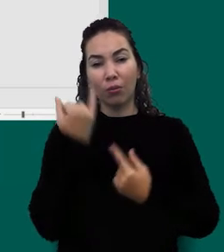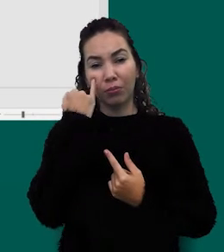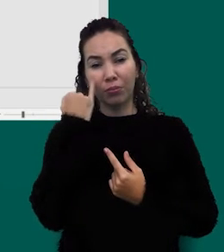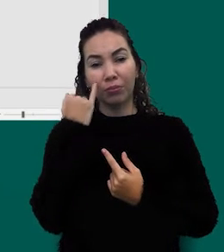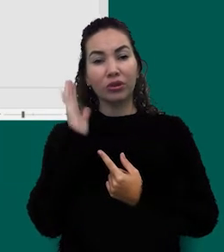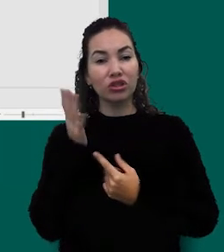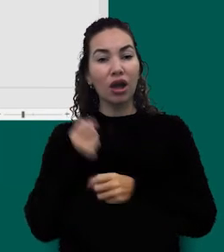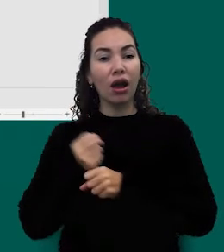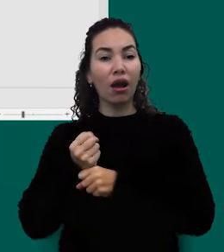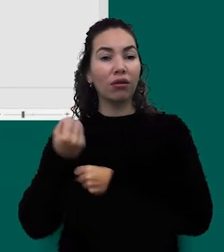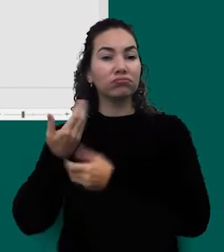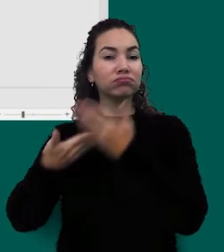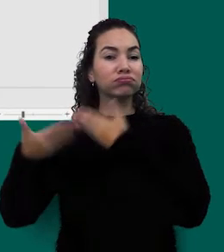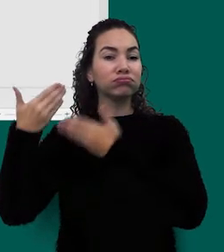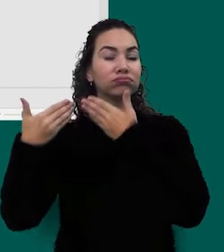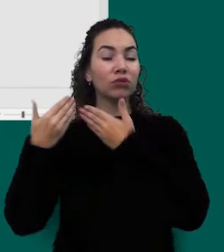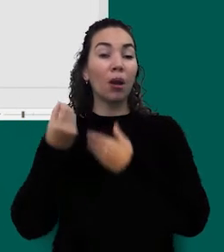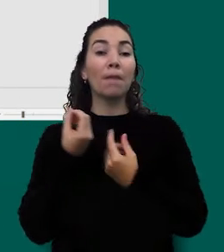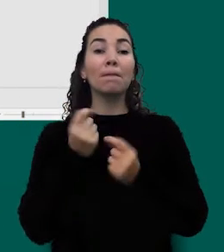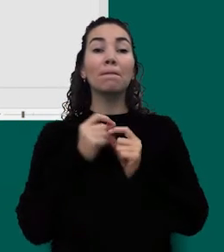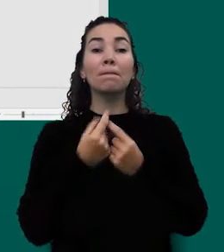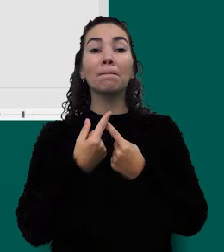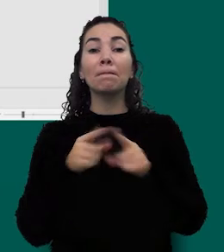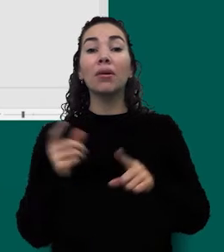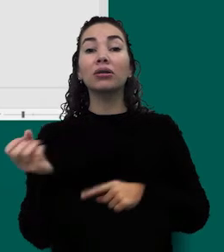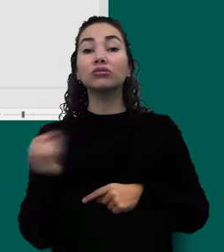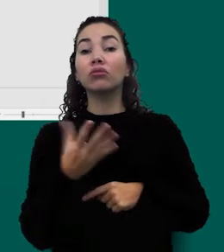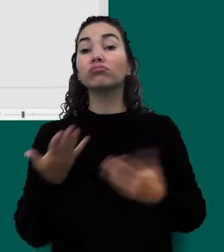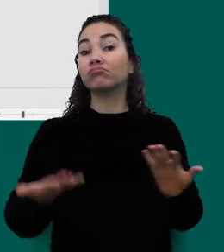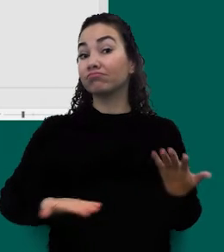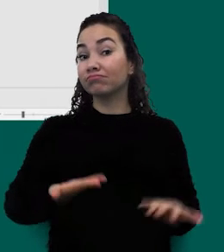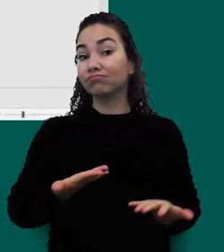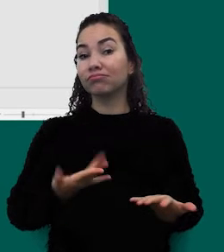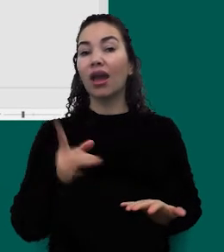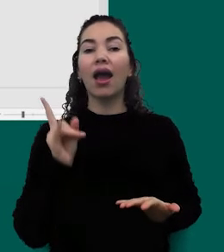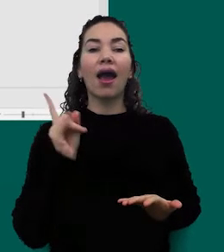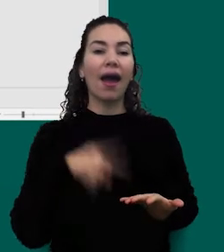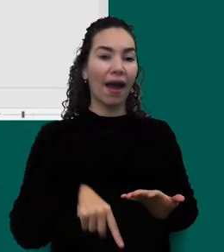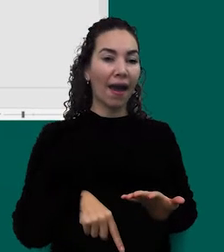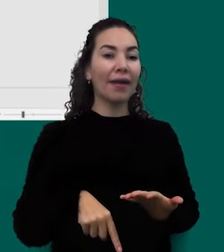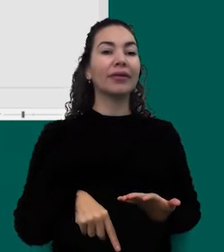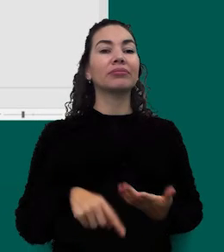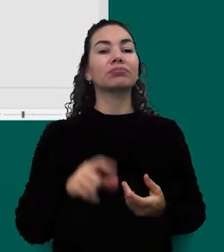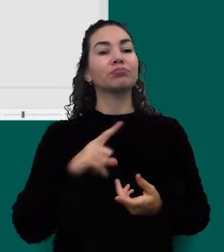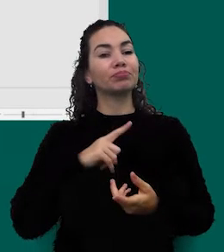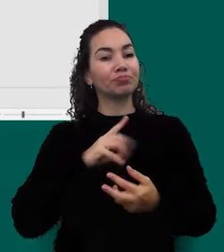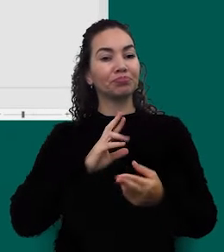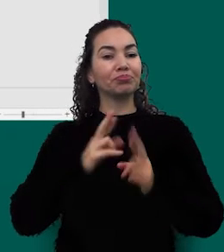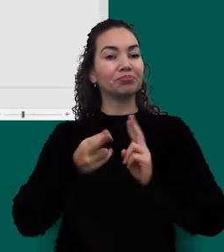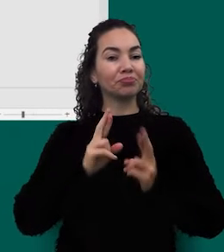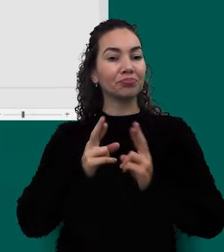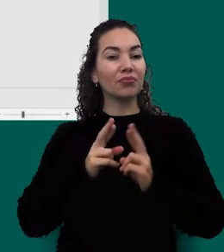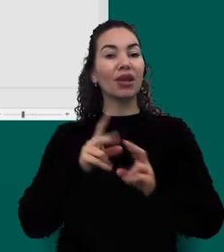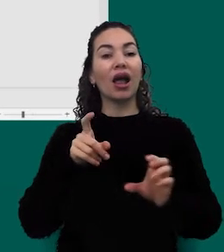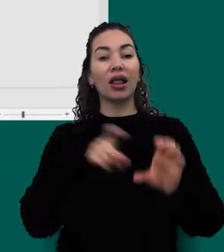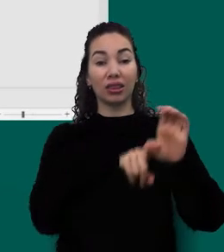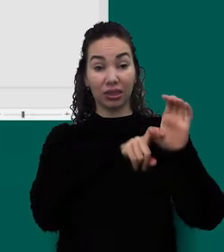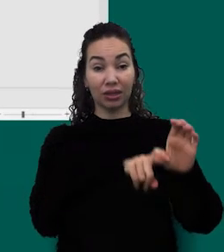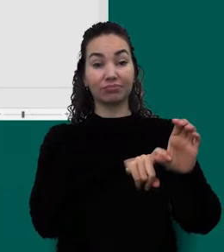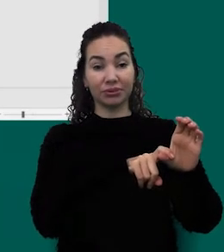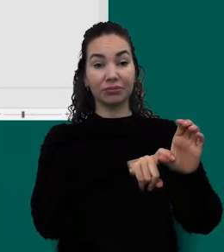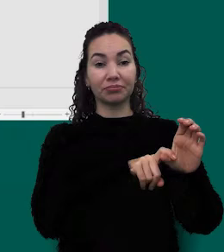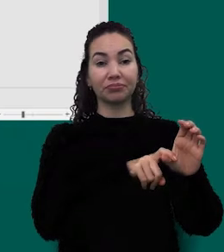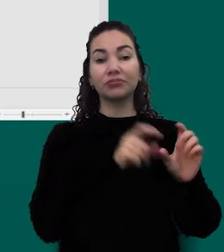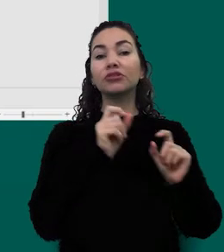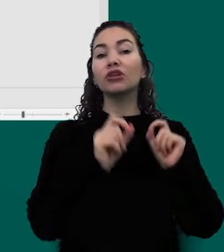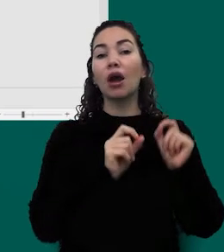anos anteriores, mas qual é a novidade? A novidade se diz em relação aos dados dos dependentes.